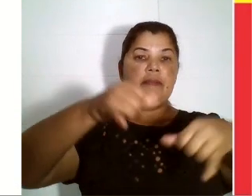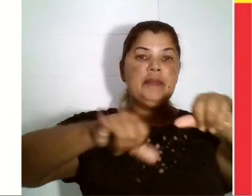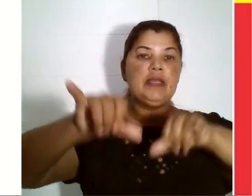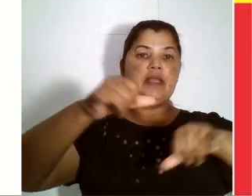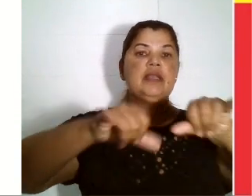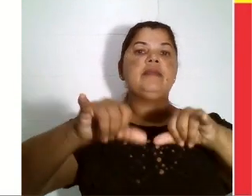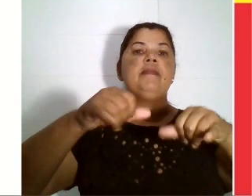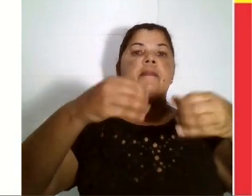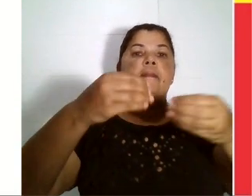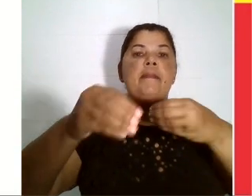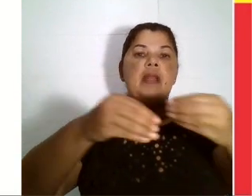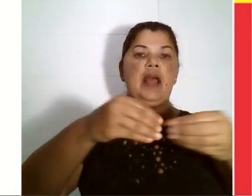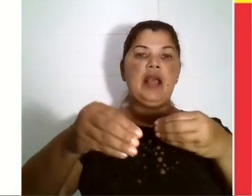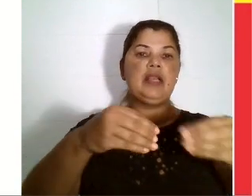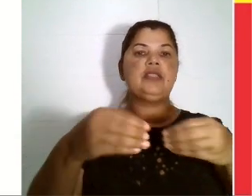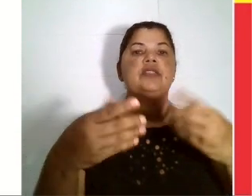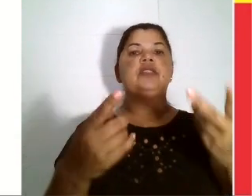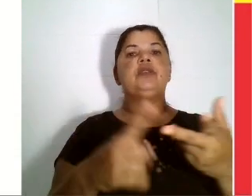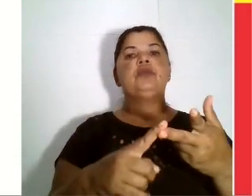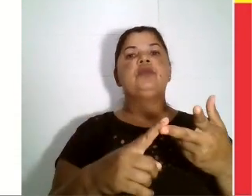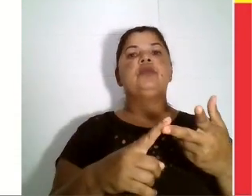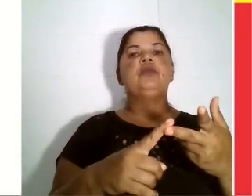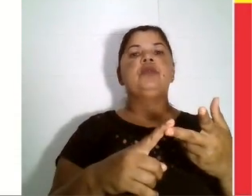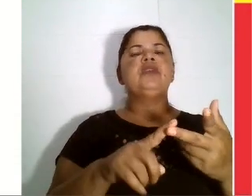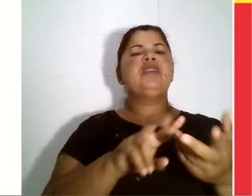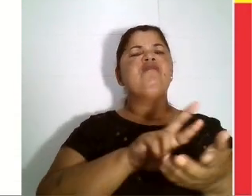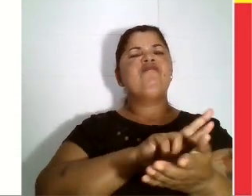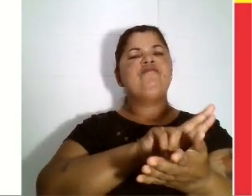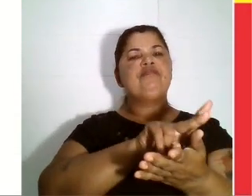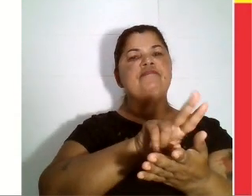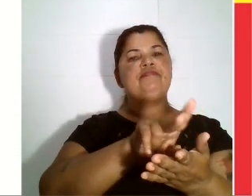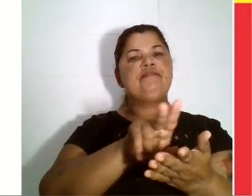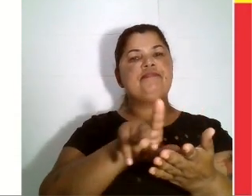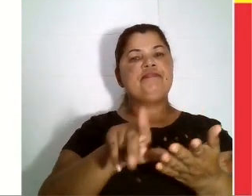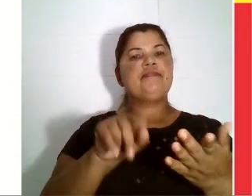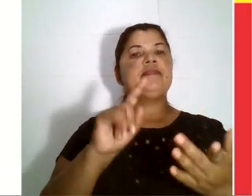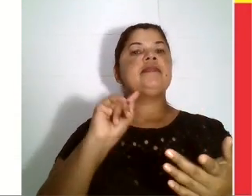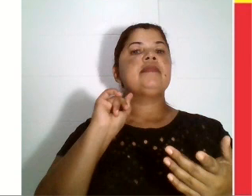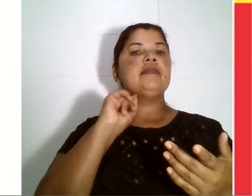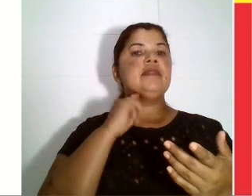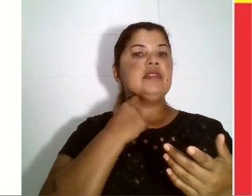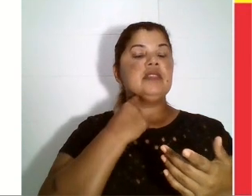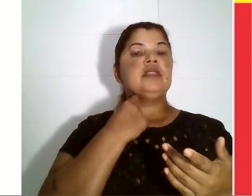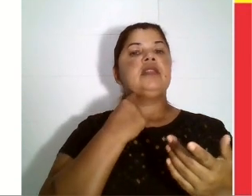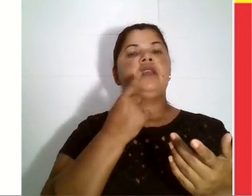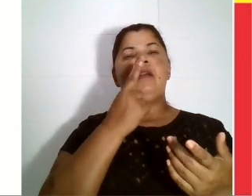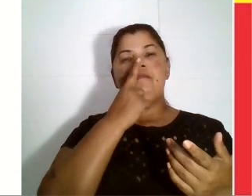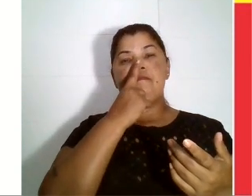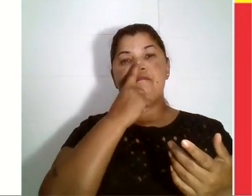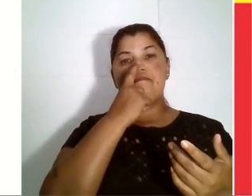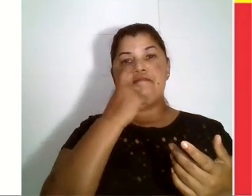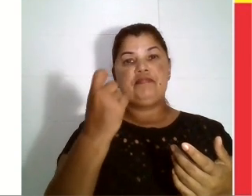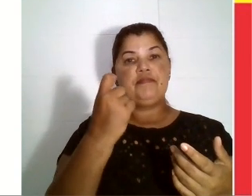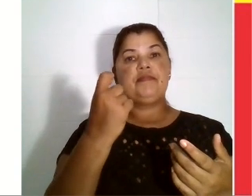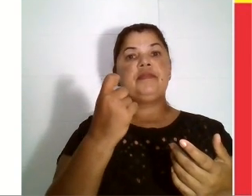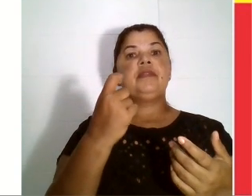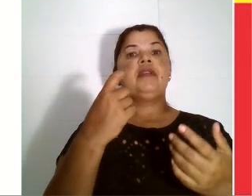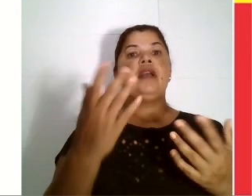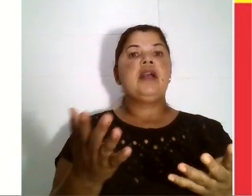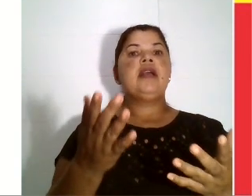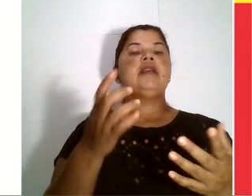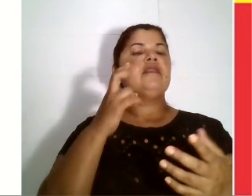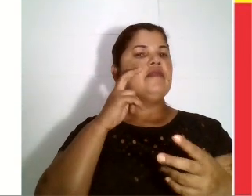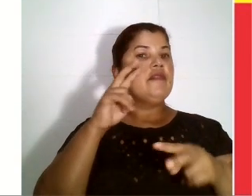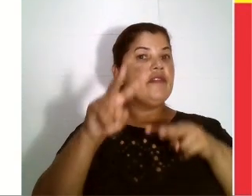química, tá, gente? Tem muito plástico, tá? Tem muito resíduo biológico, tá? Que é apodrecido, tá?